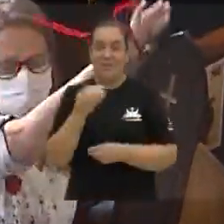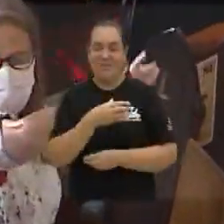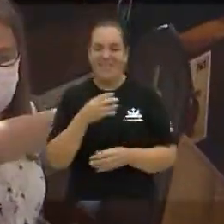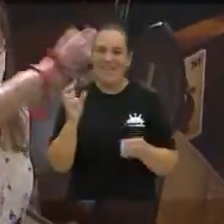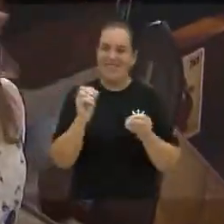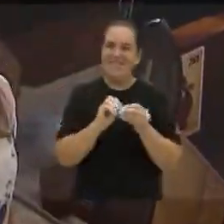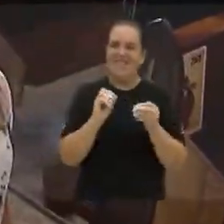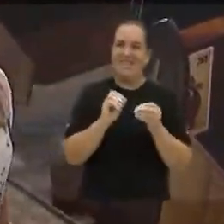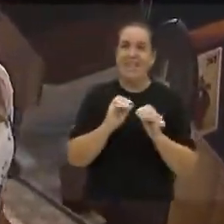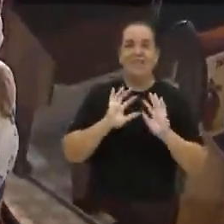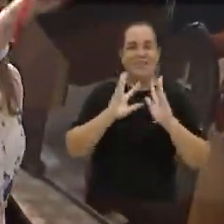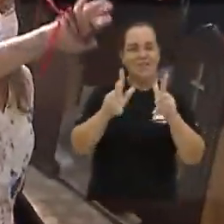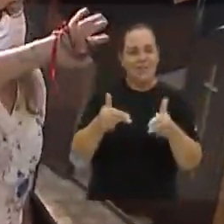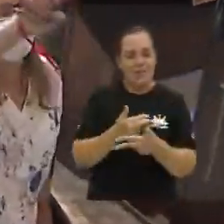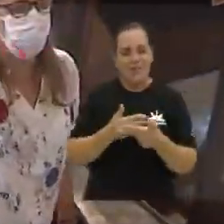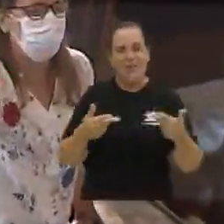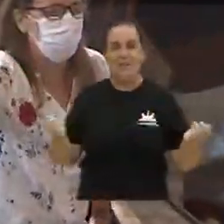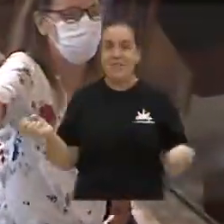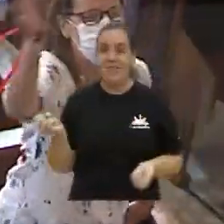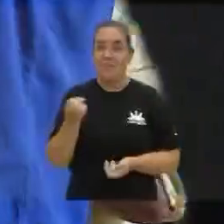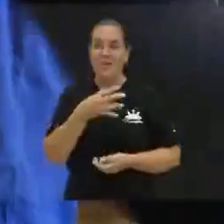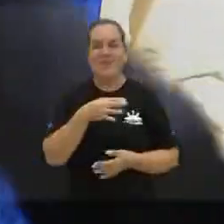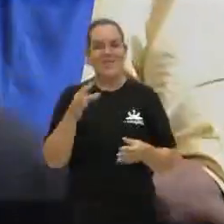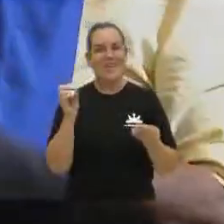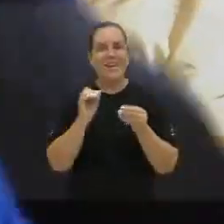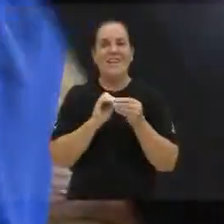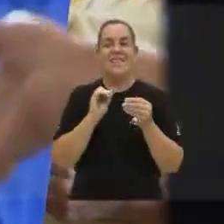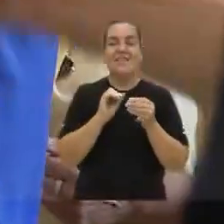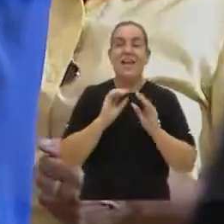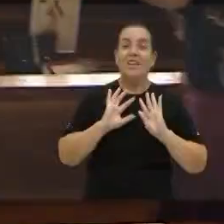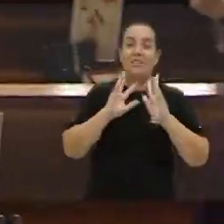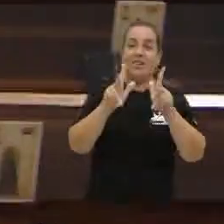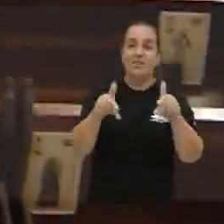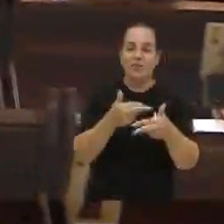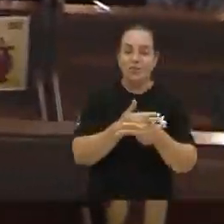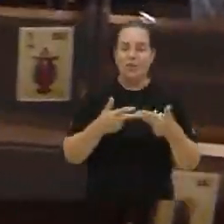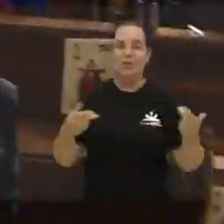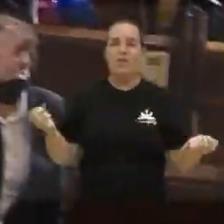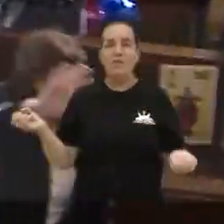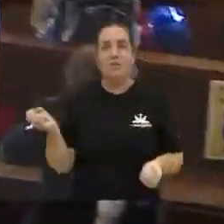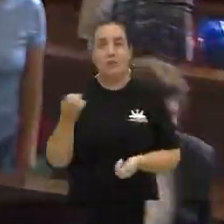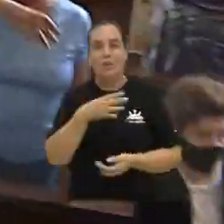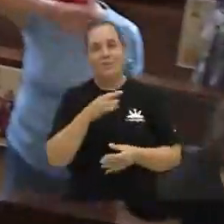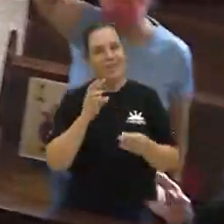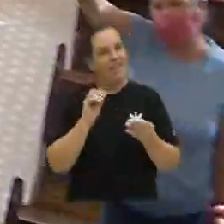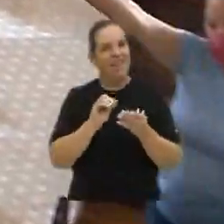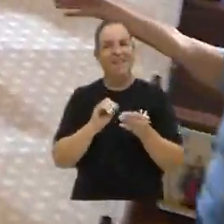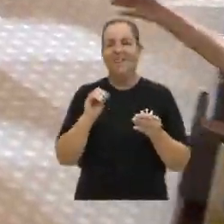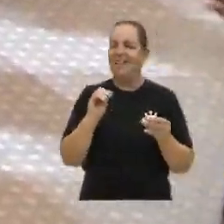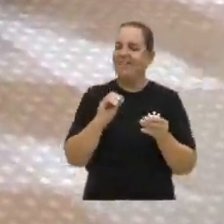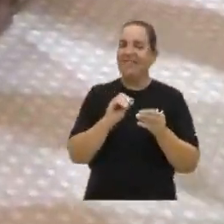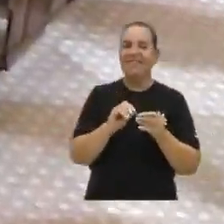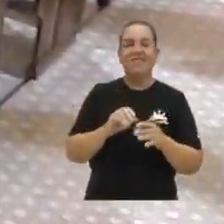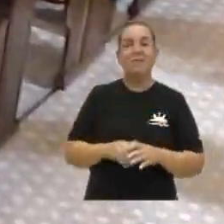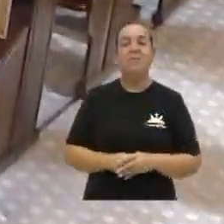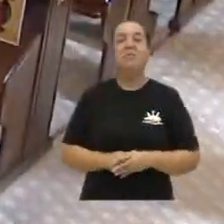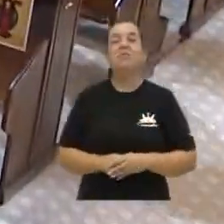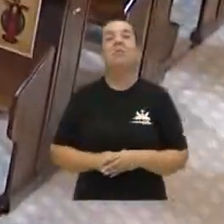as coisas, que faço nova todas as coisas, que faço nova todas as